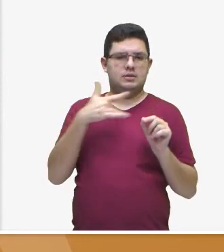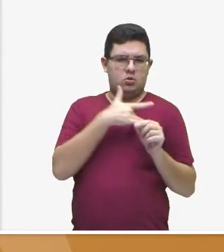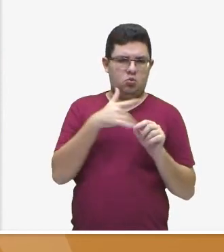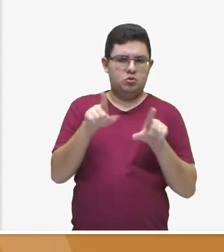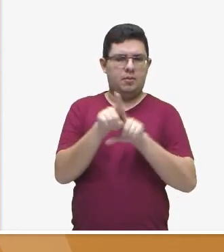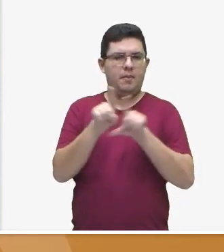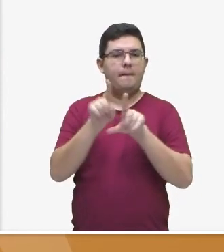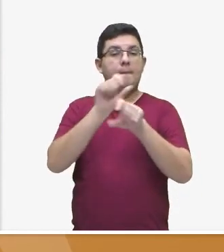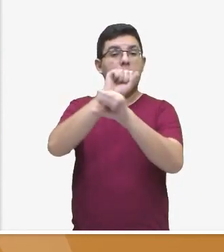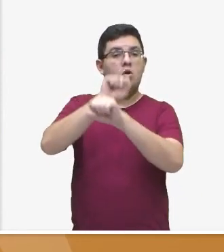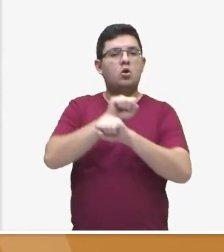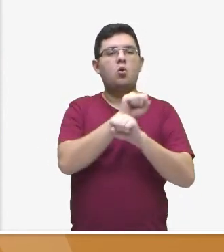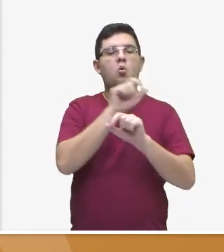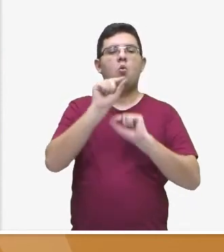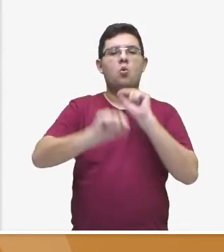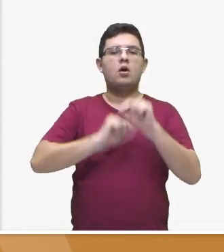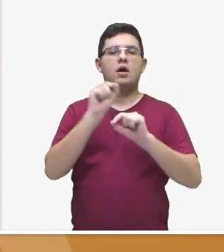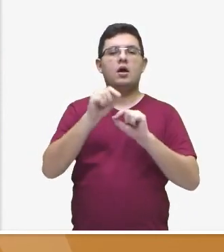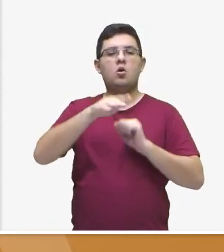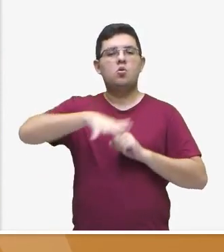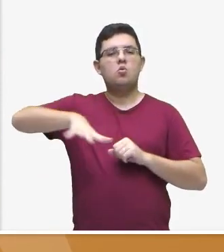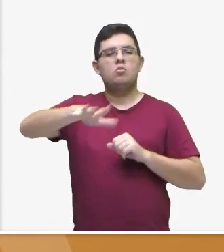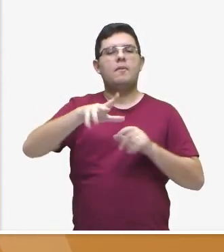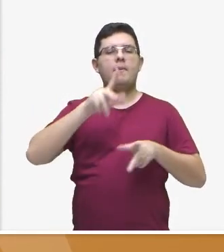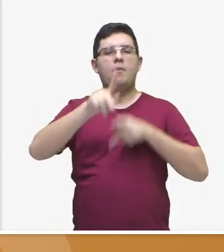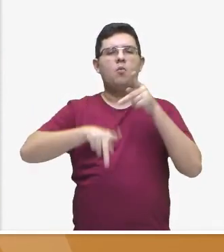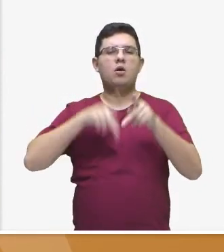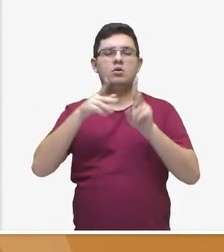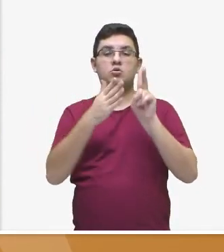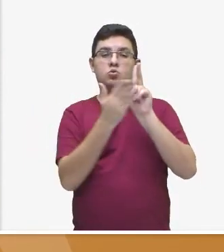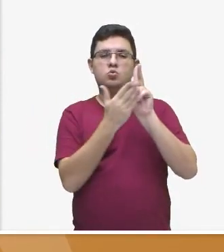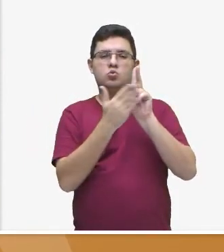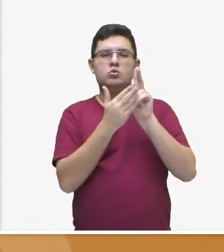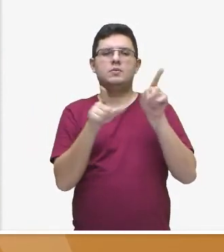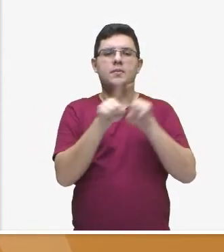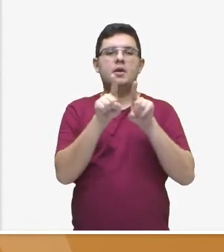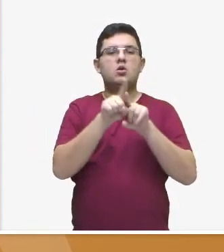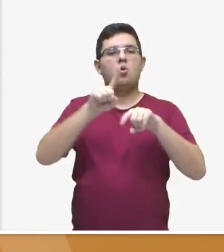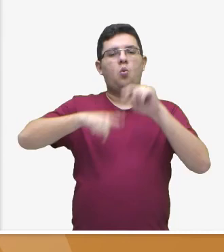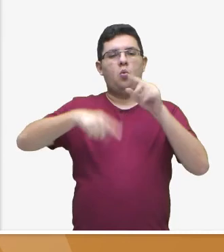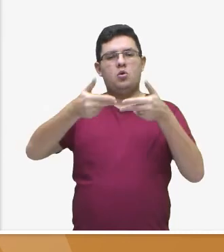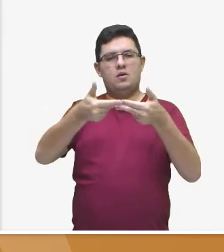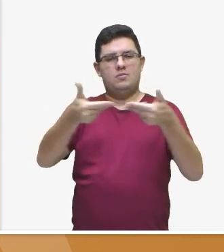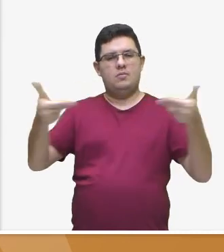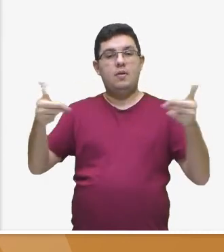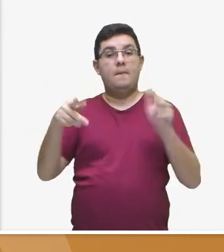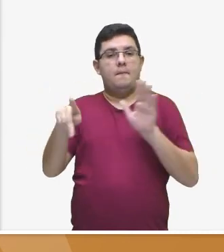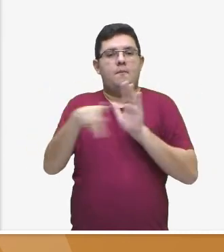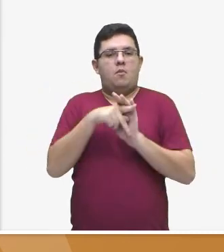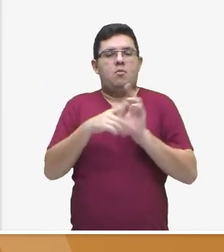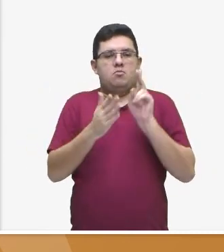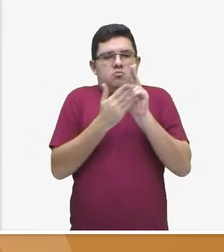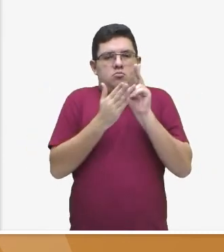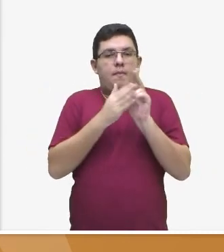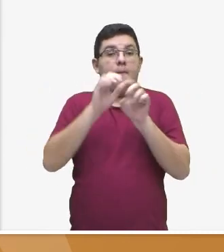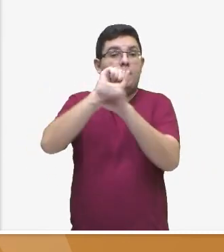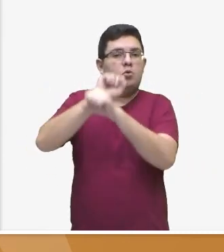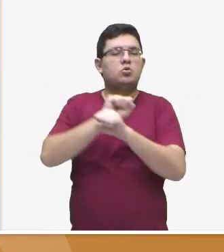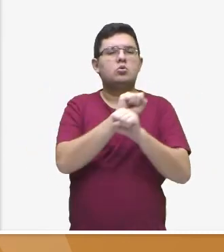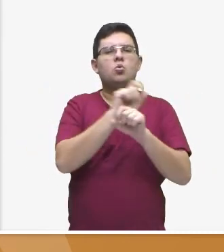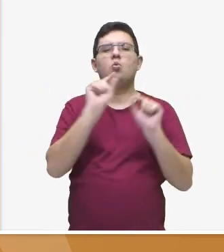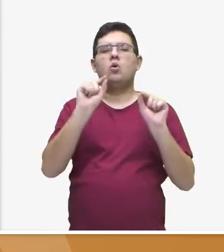bens pela União. Quem é a União, professor? A União é o governo federal, né? O governo federal tem que